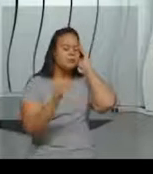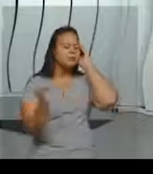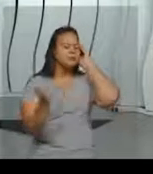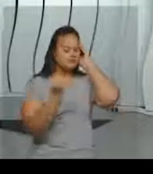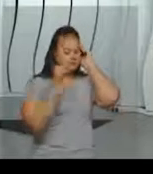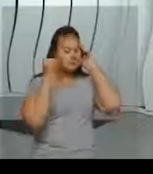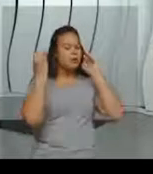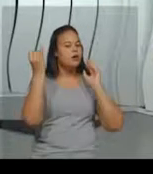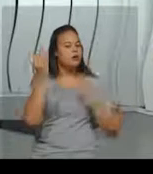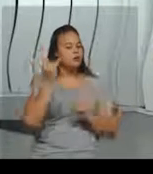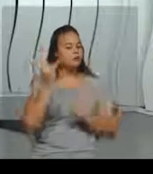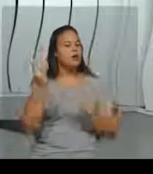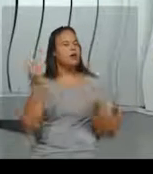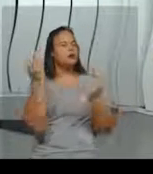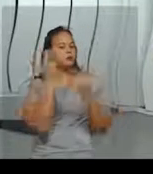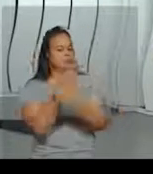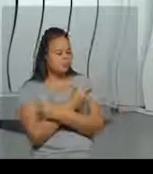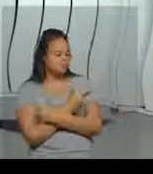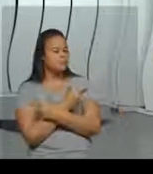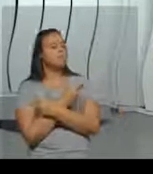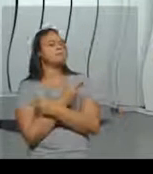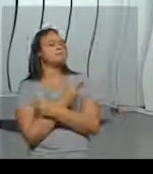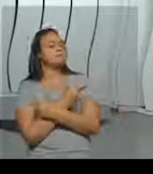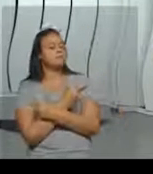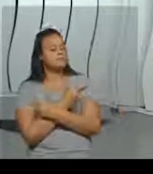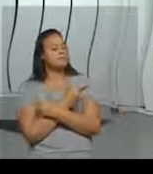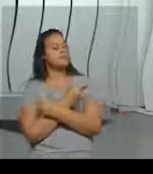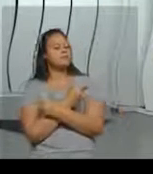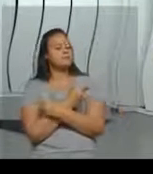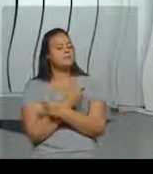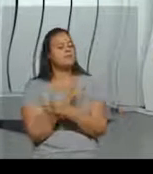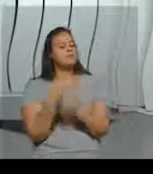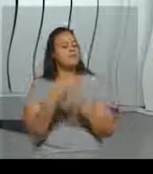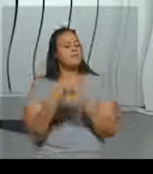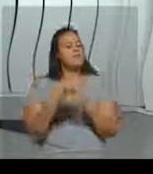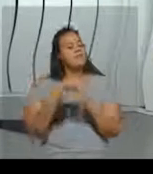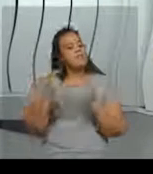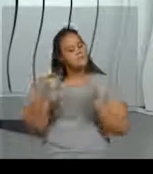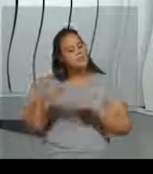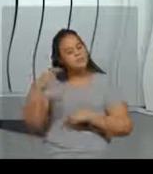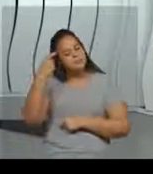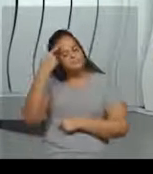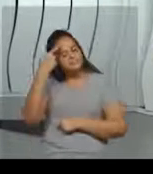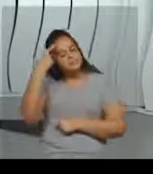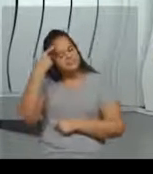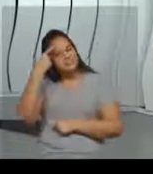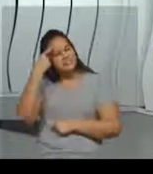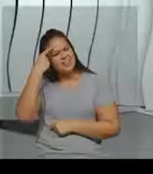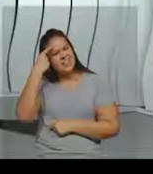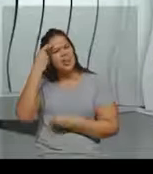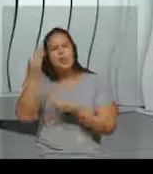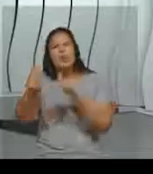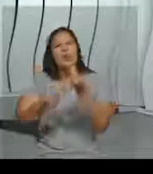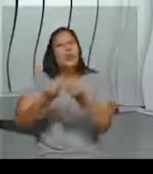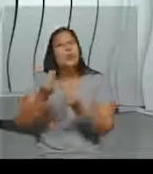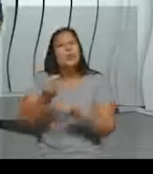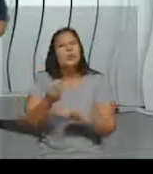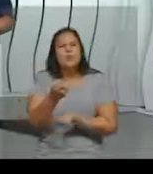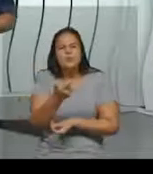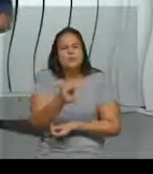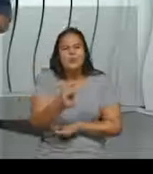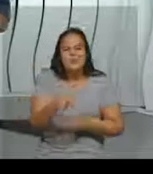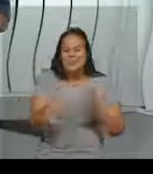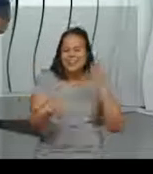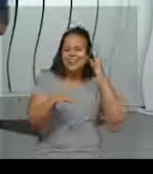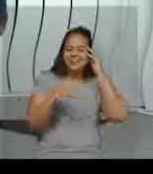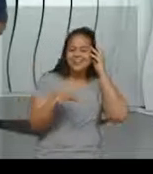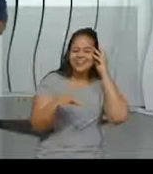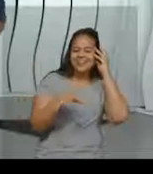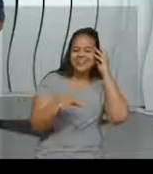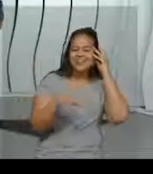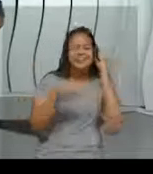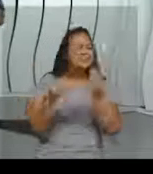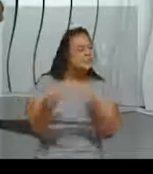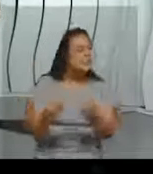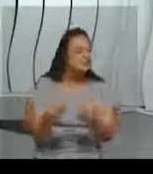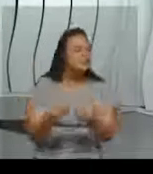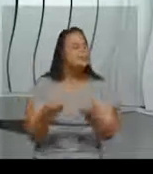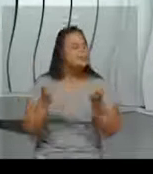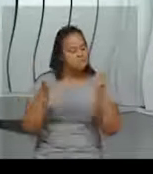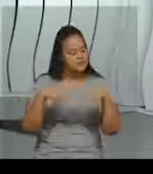Dificilmente você vai conseguir pensar no hip hop sem um DJ e sem também os